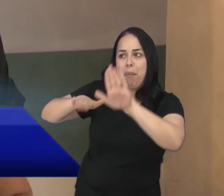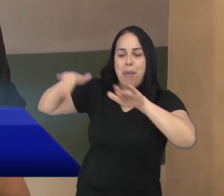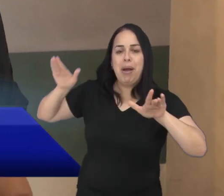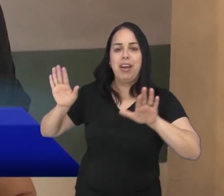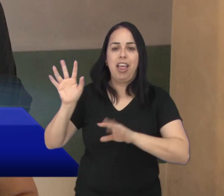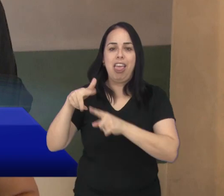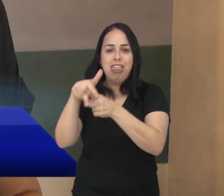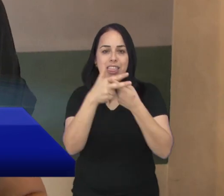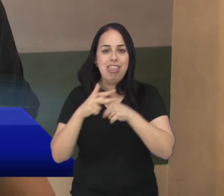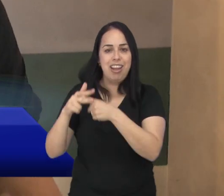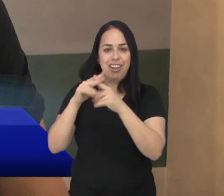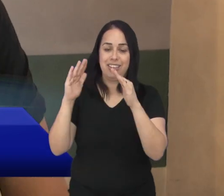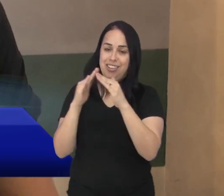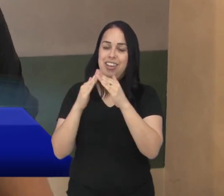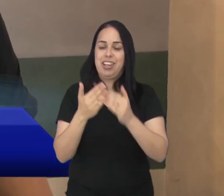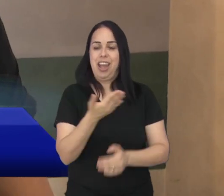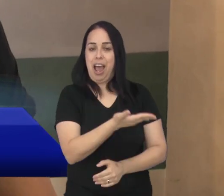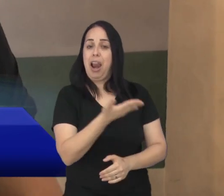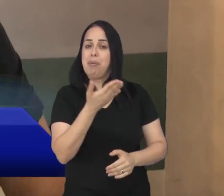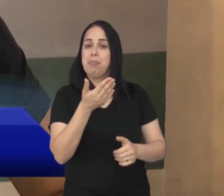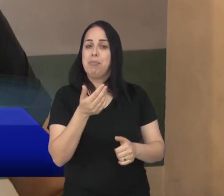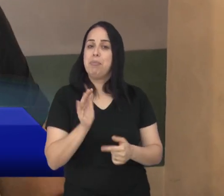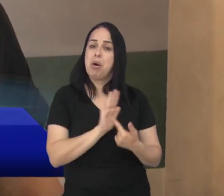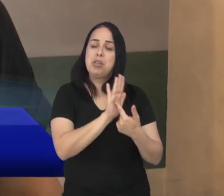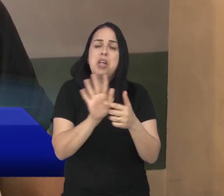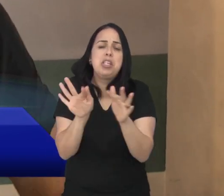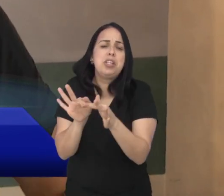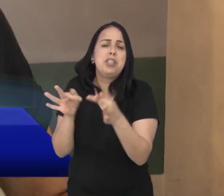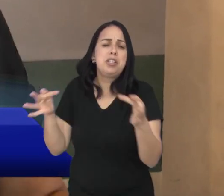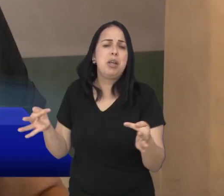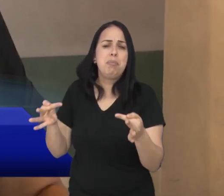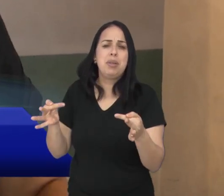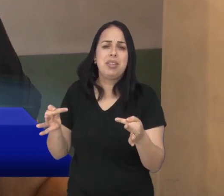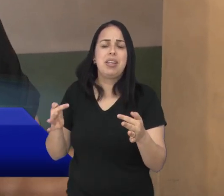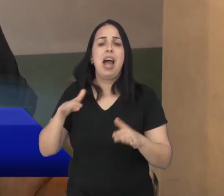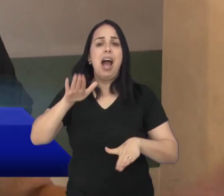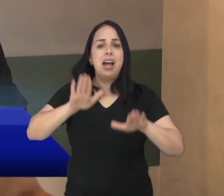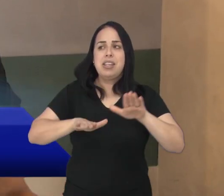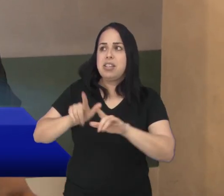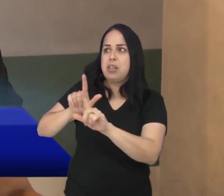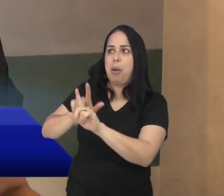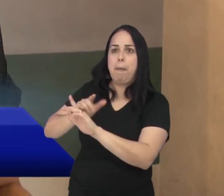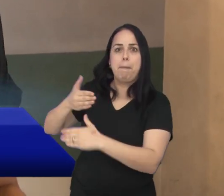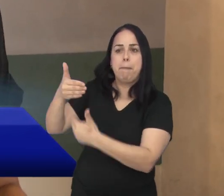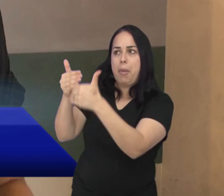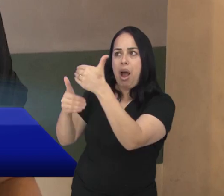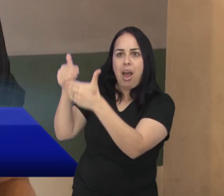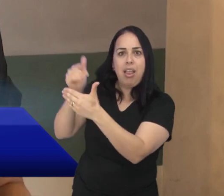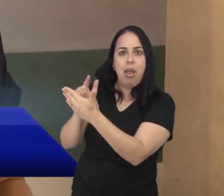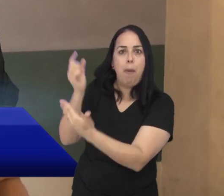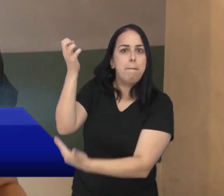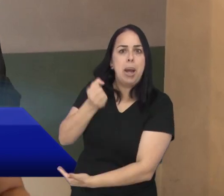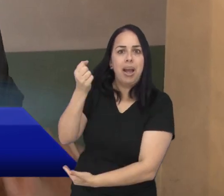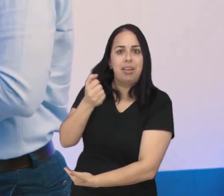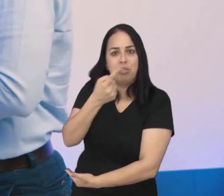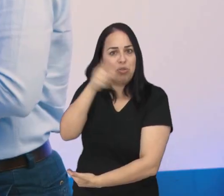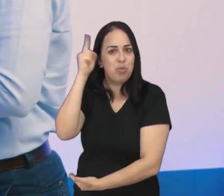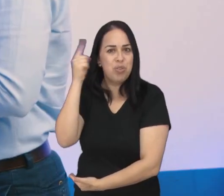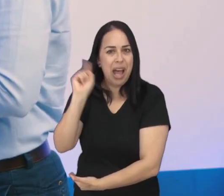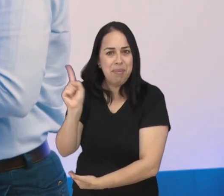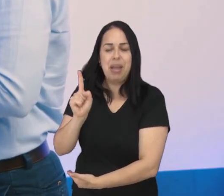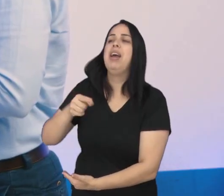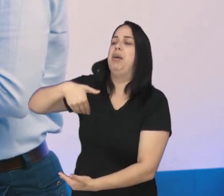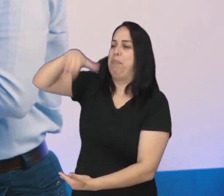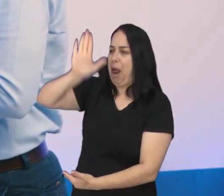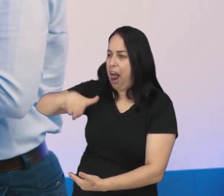aí uma reforminha na sua casa, como a Roberta mostrou, bem simples, bem fácil. Às vezes você tem uma parede branca aí, não sabe o que fazer,